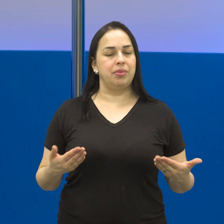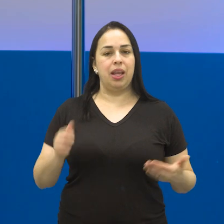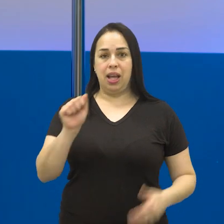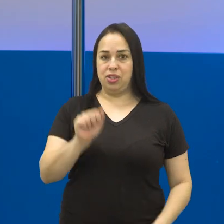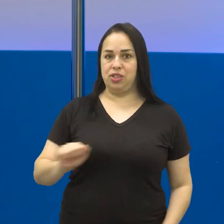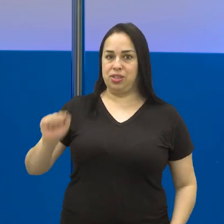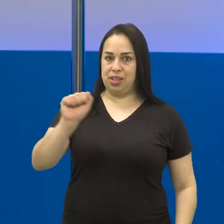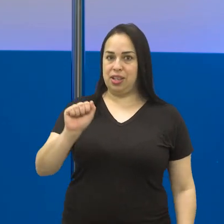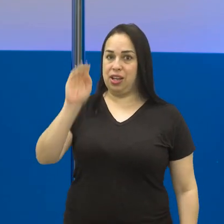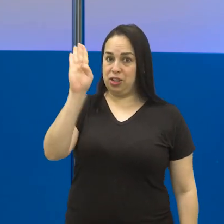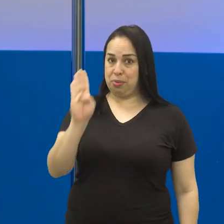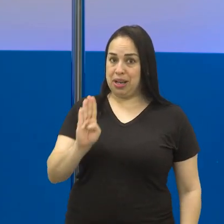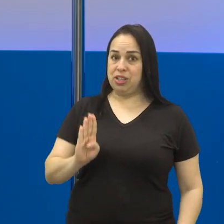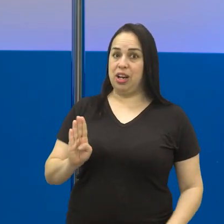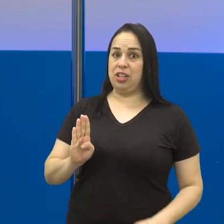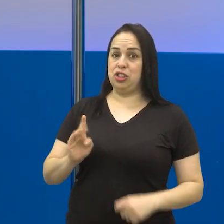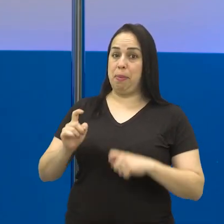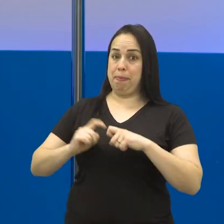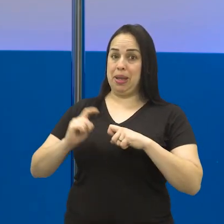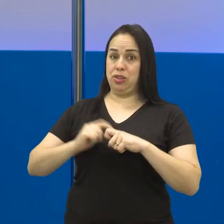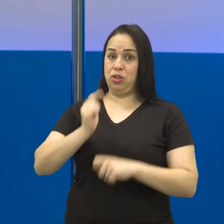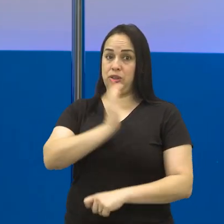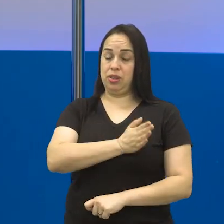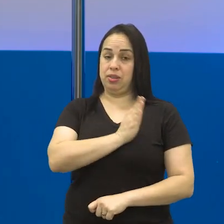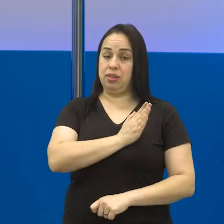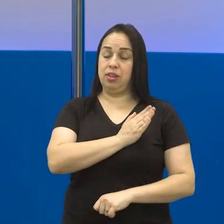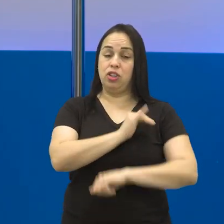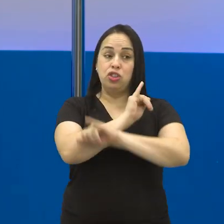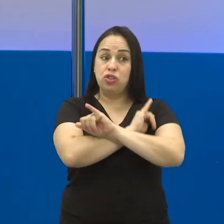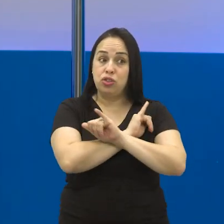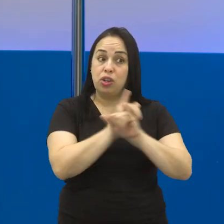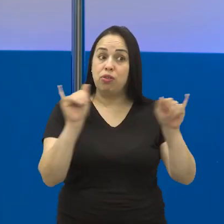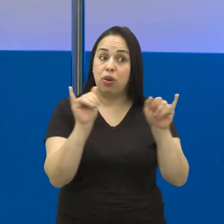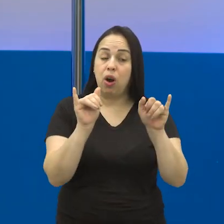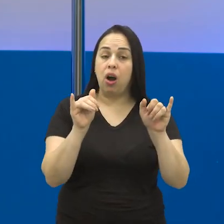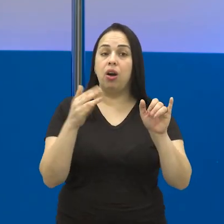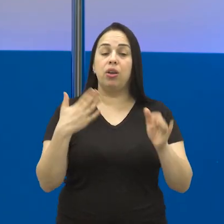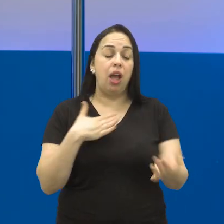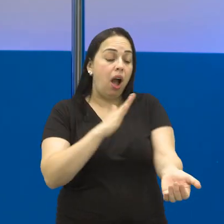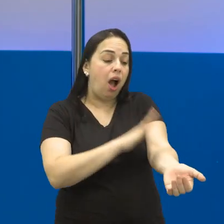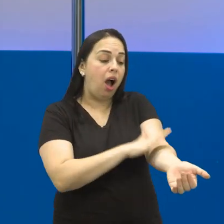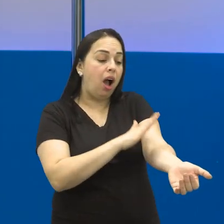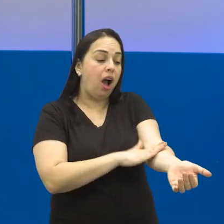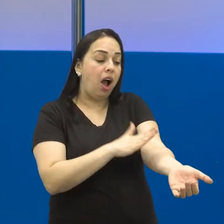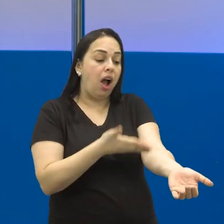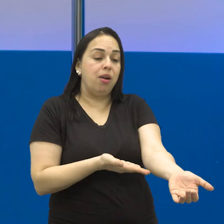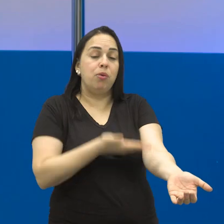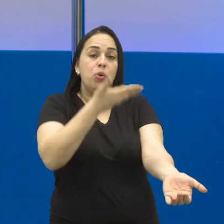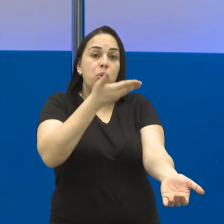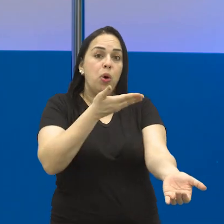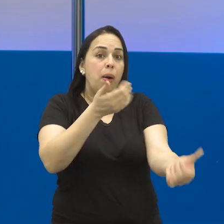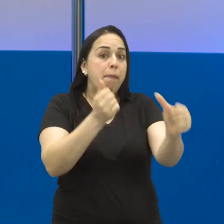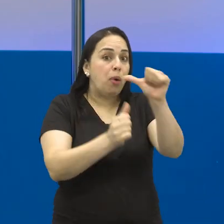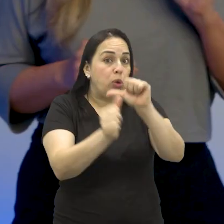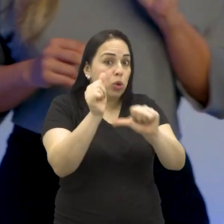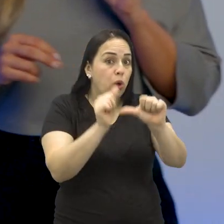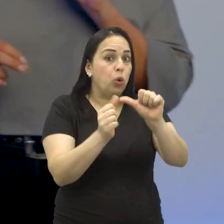A Sociedade Brasileira de Cardiologia divulgou novas diretrizes para a medição da pressão